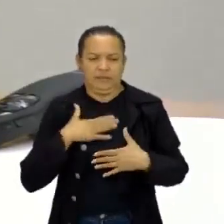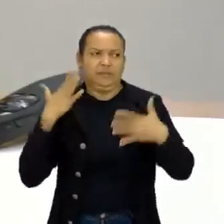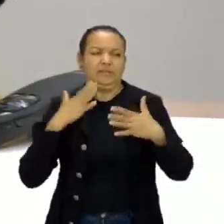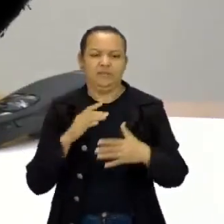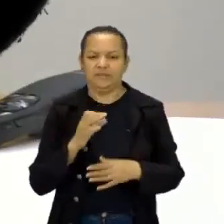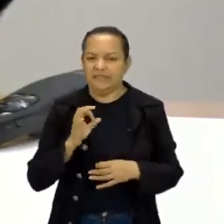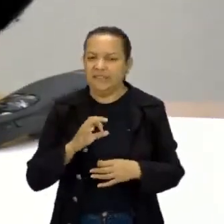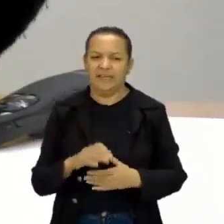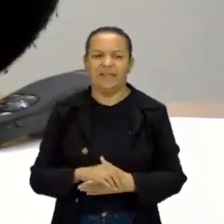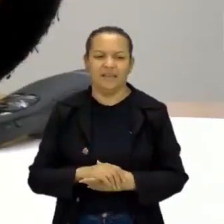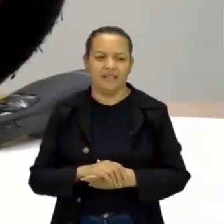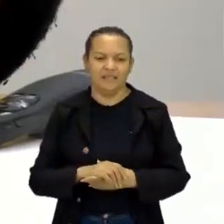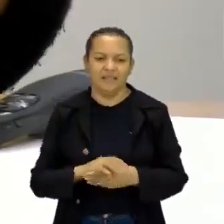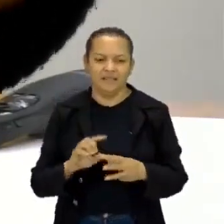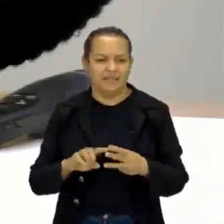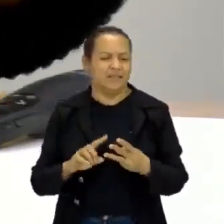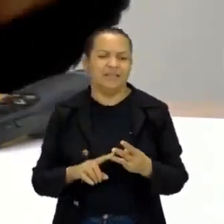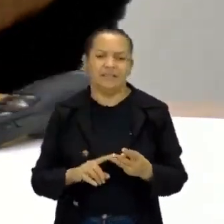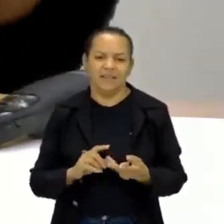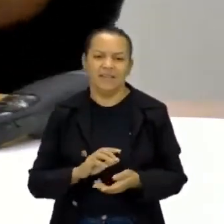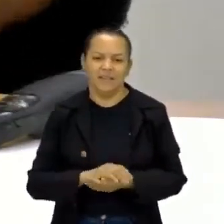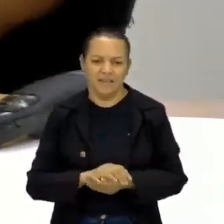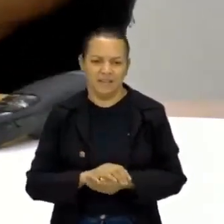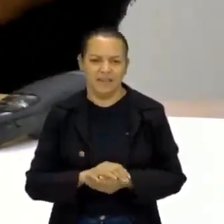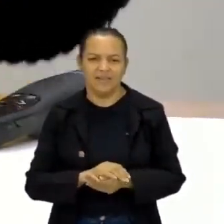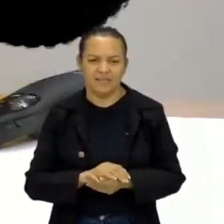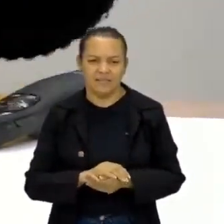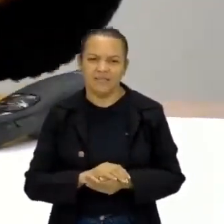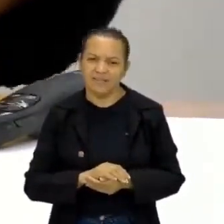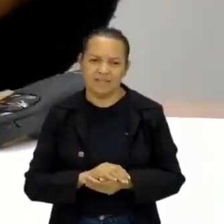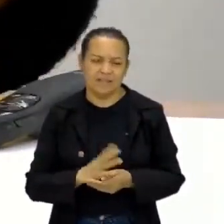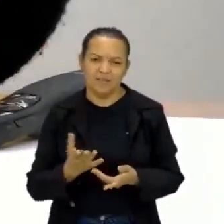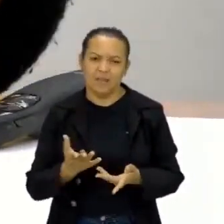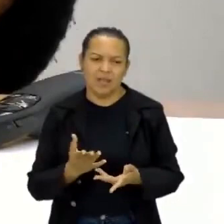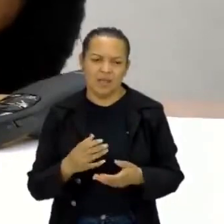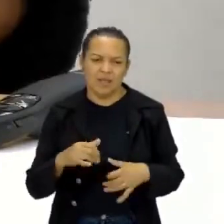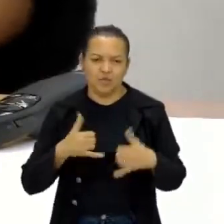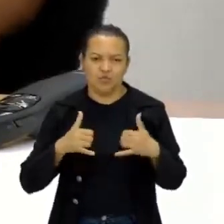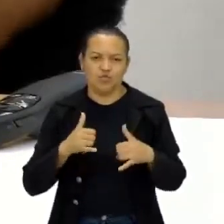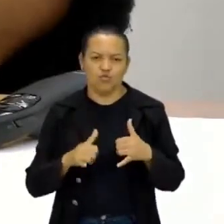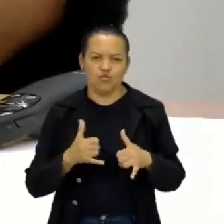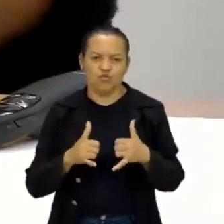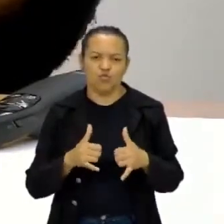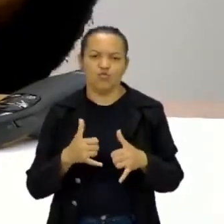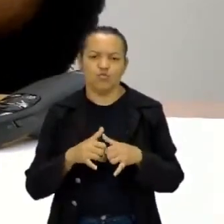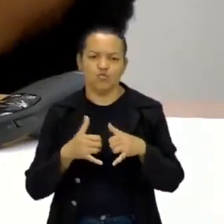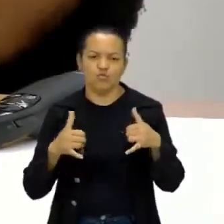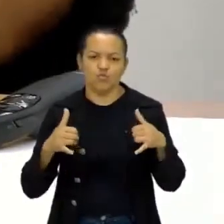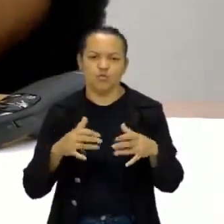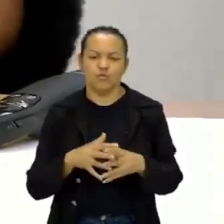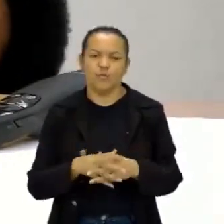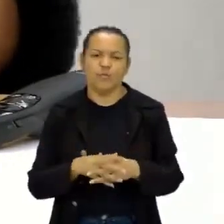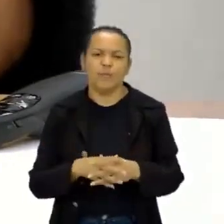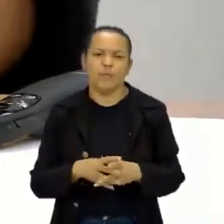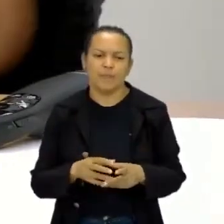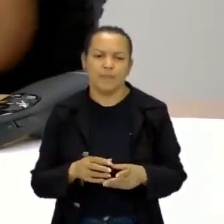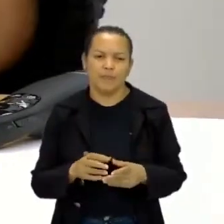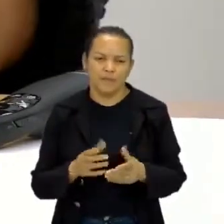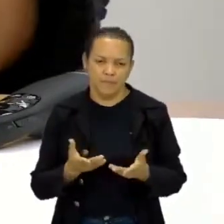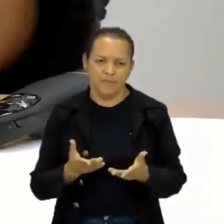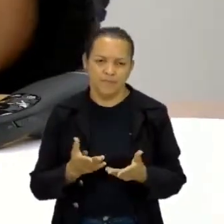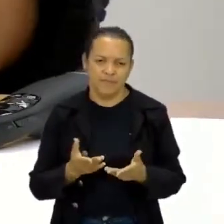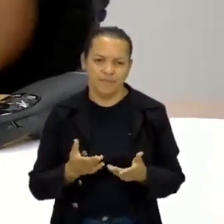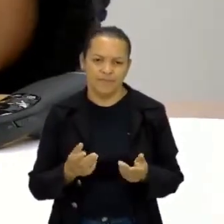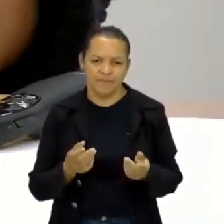2 pilhas têm 3 volts, uma bateria tem 9, não vai ser grande coisa, mas por que não, né? Então,